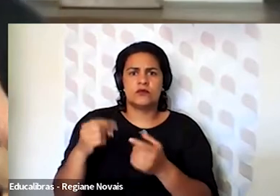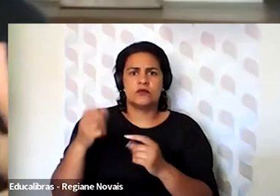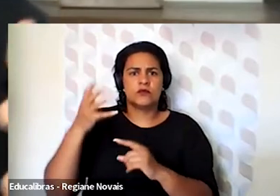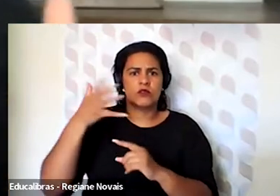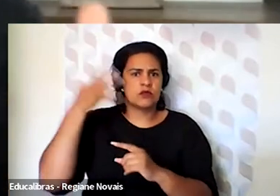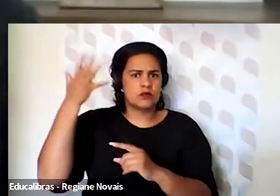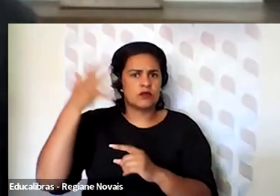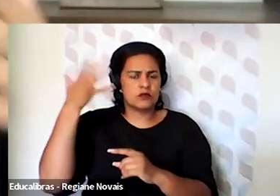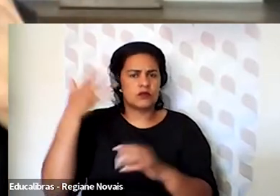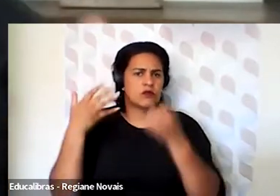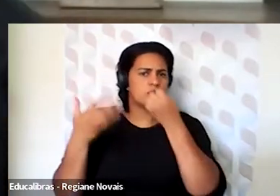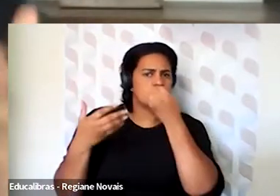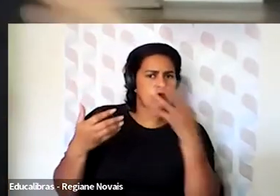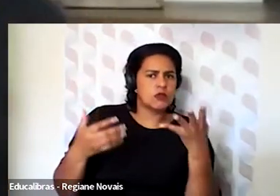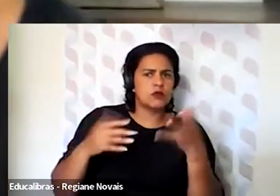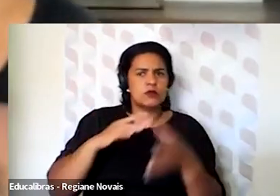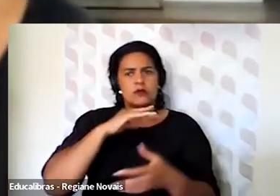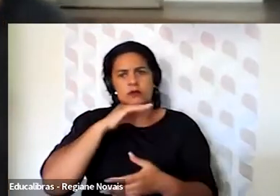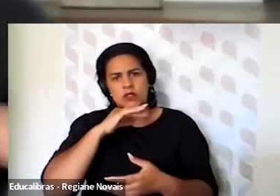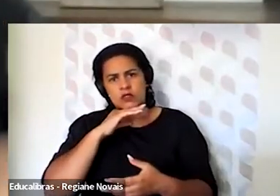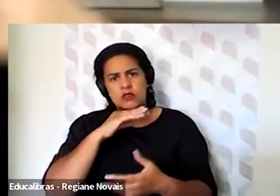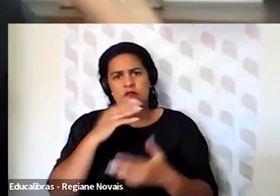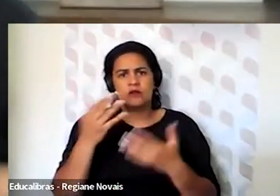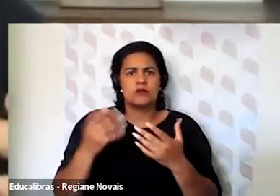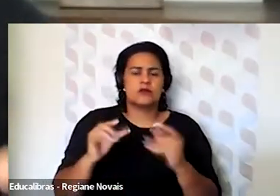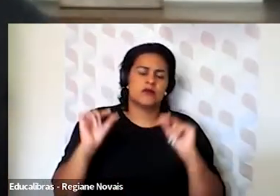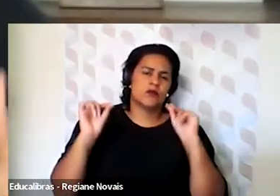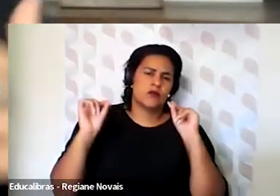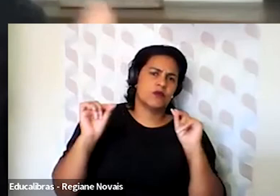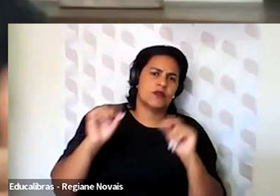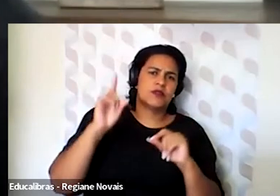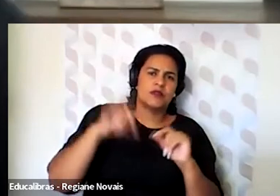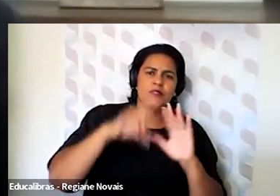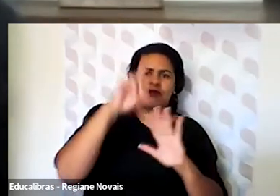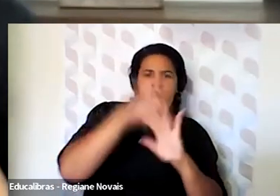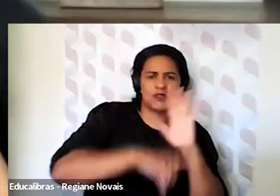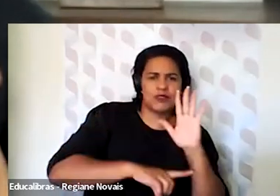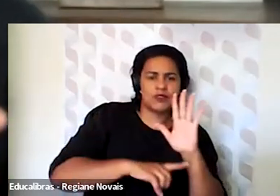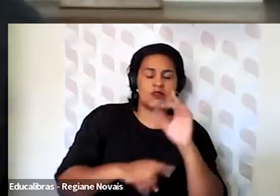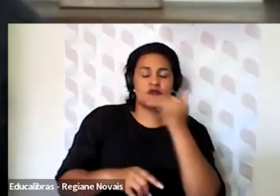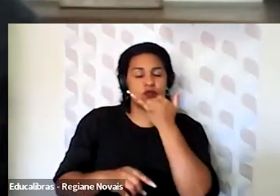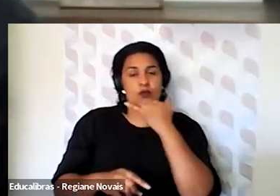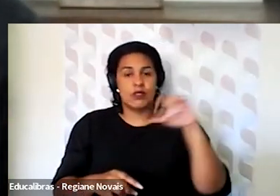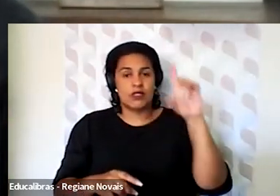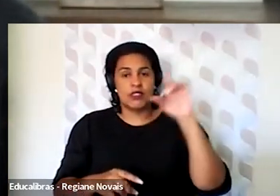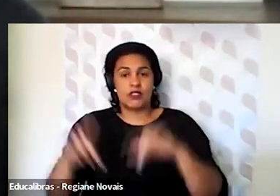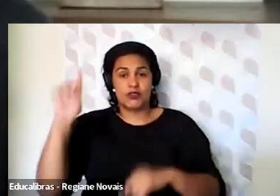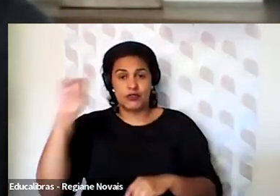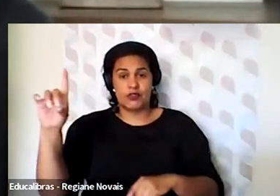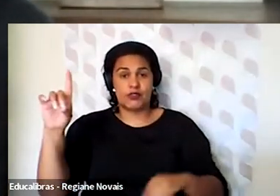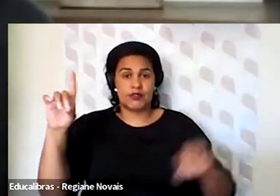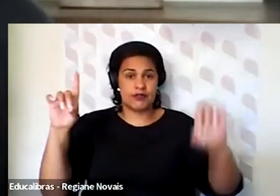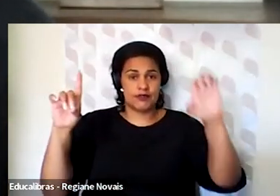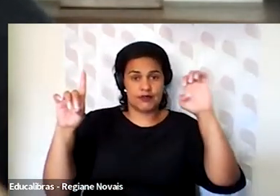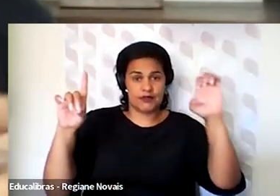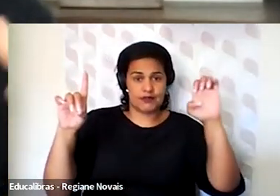mal, o que é direita e esquerda. Todas essas questões hoje me incomodam muito, porque